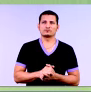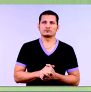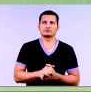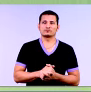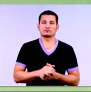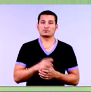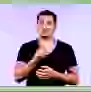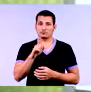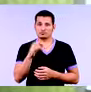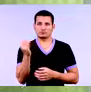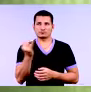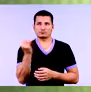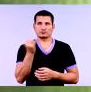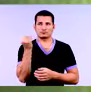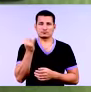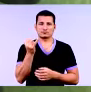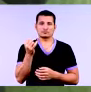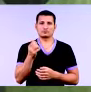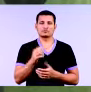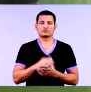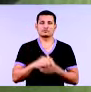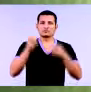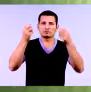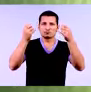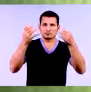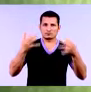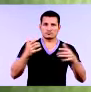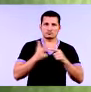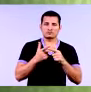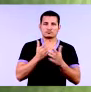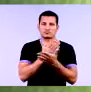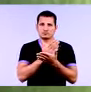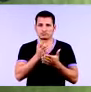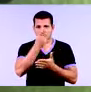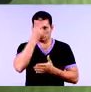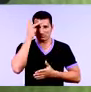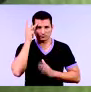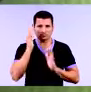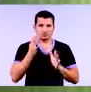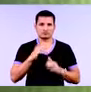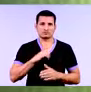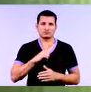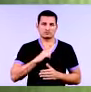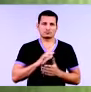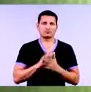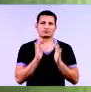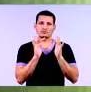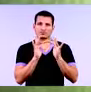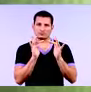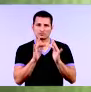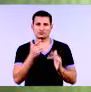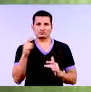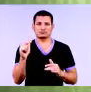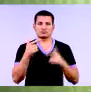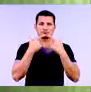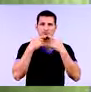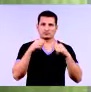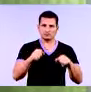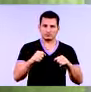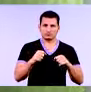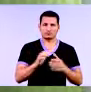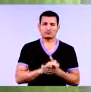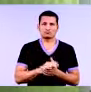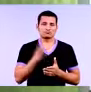Isso é importante esclarecer, porque tem algumas pessoas que já tiveram um contato com alguma outra linguagem e